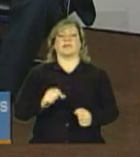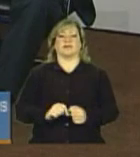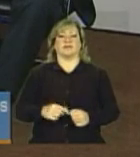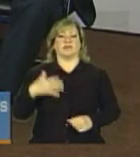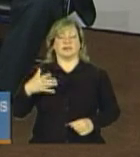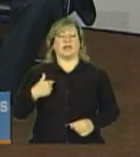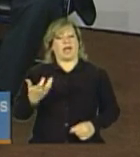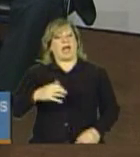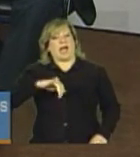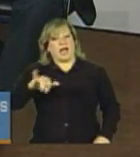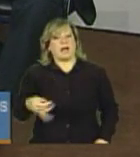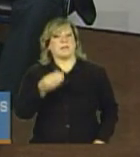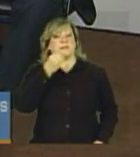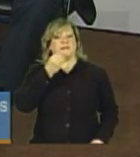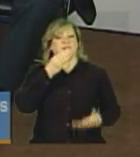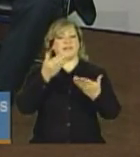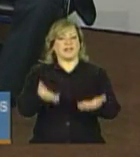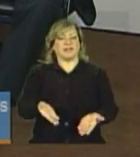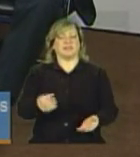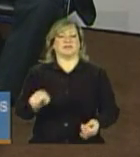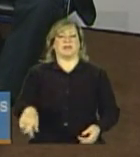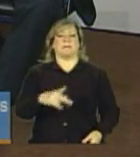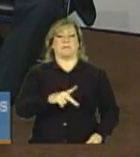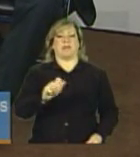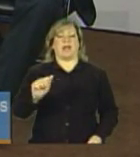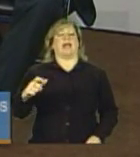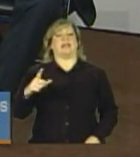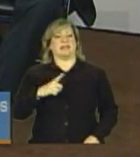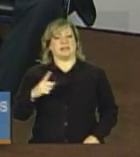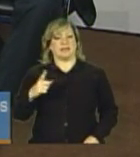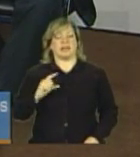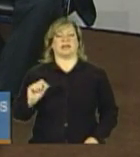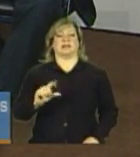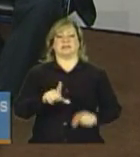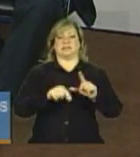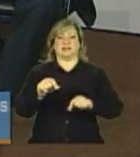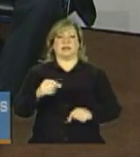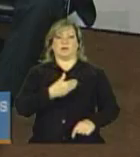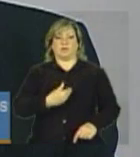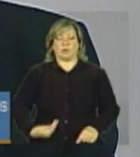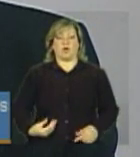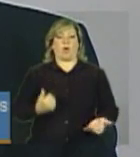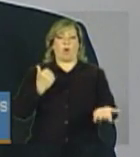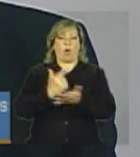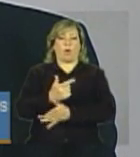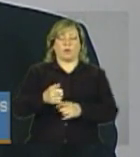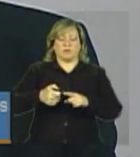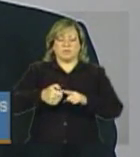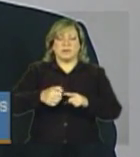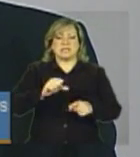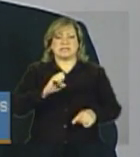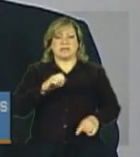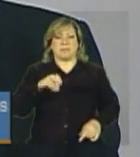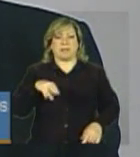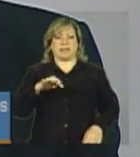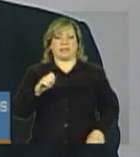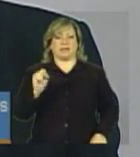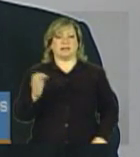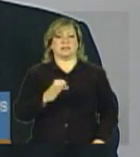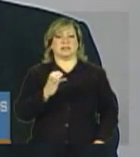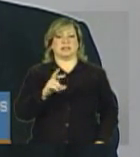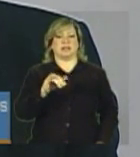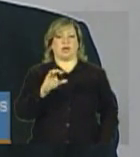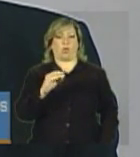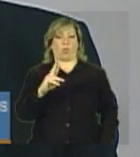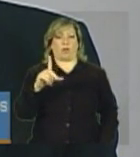Quero aproveitar a oportunidade para dizer que o PA está com uma seleção pública de Ah, compras de excelente. sementes crioulas em aberto. Até